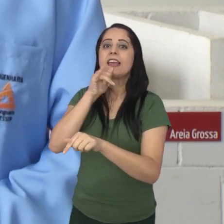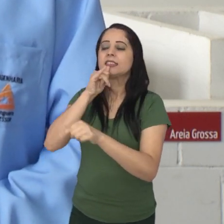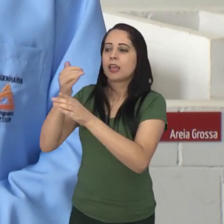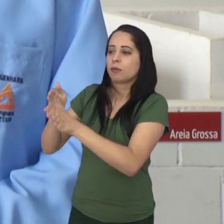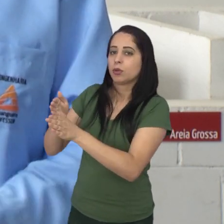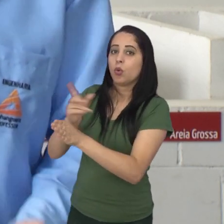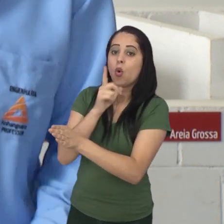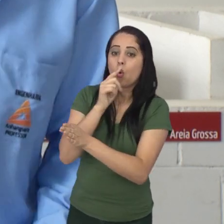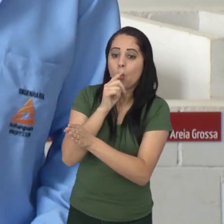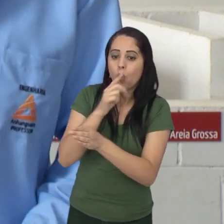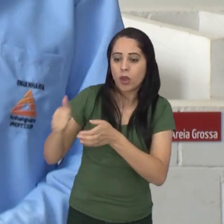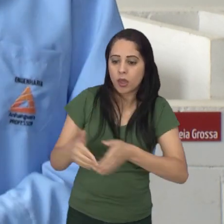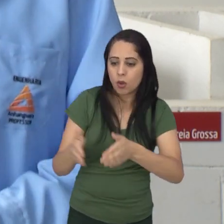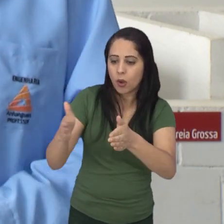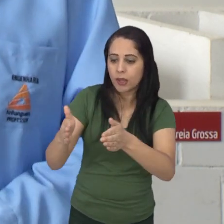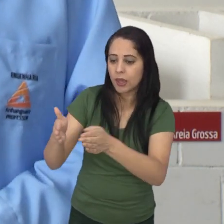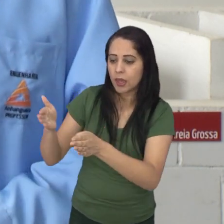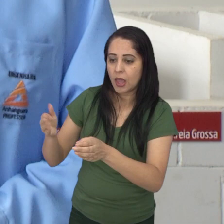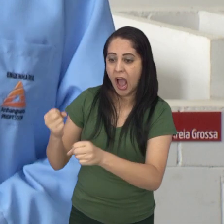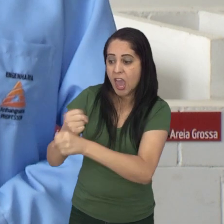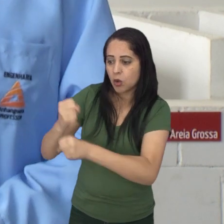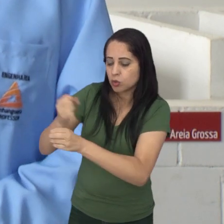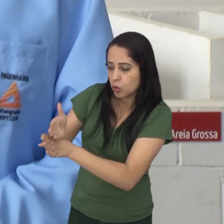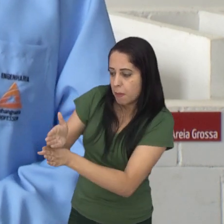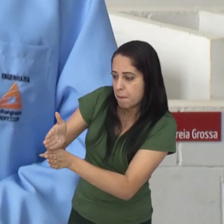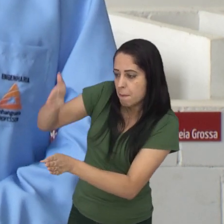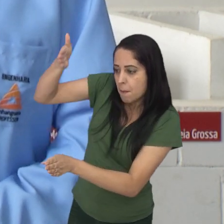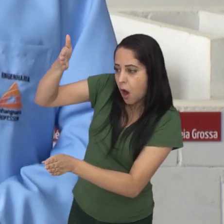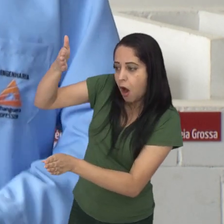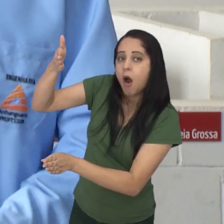obras de barragens,